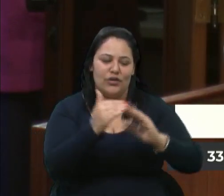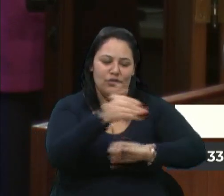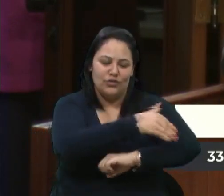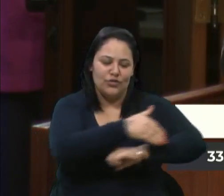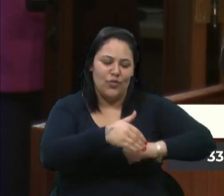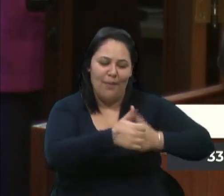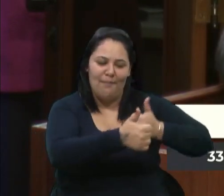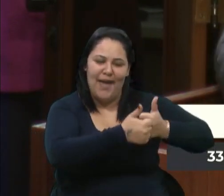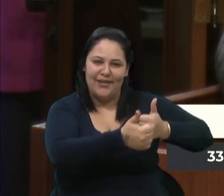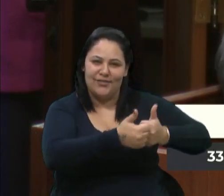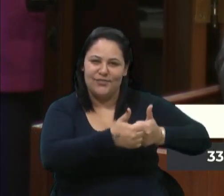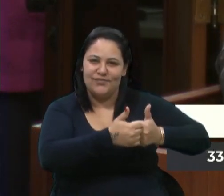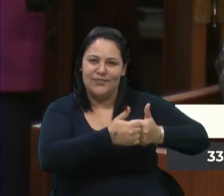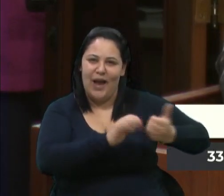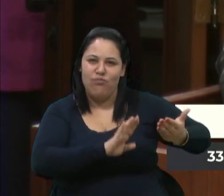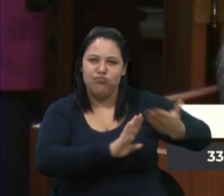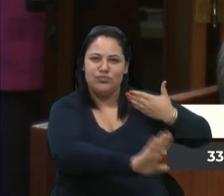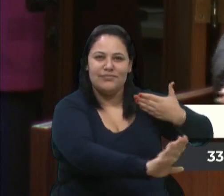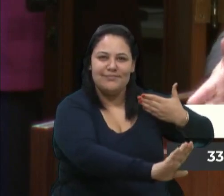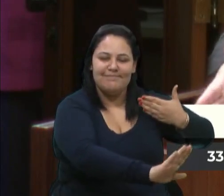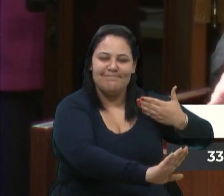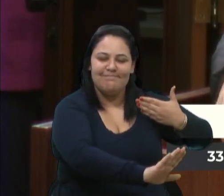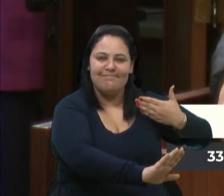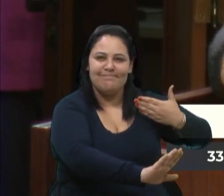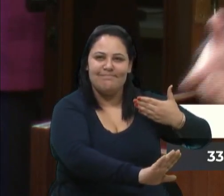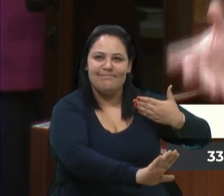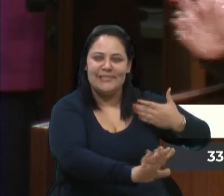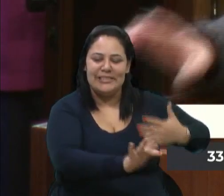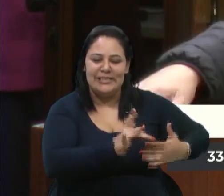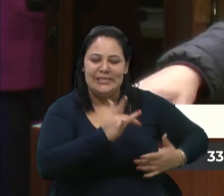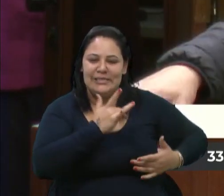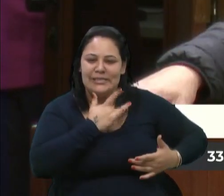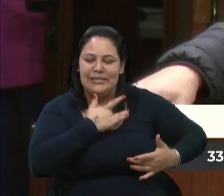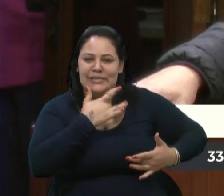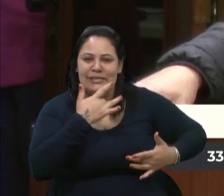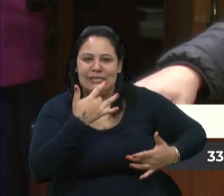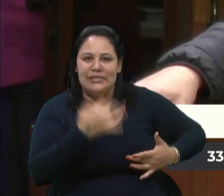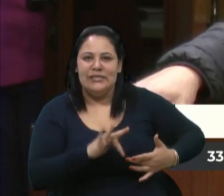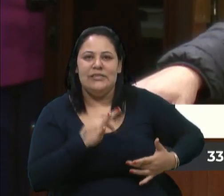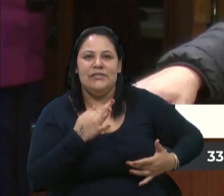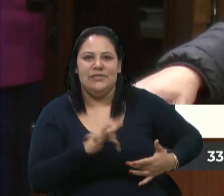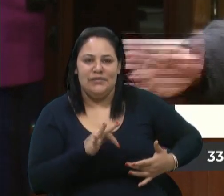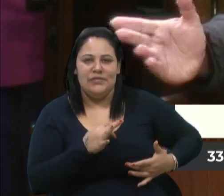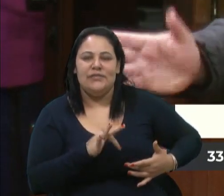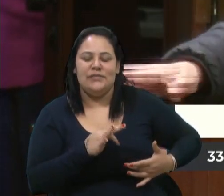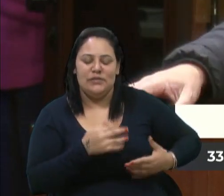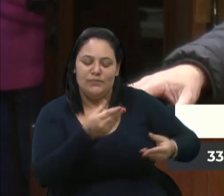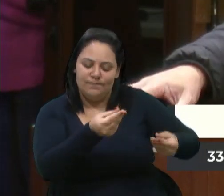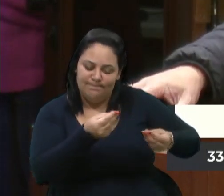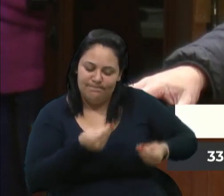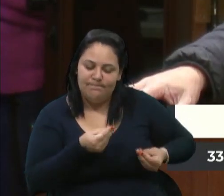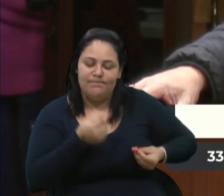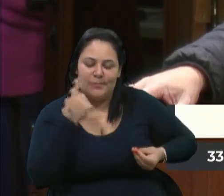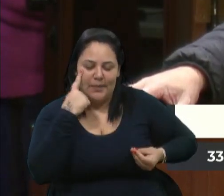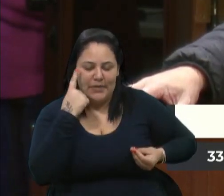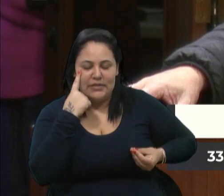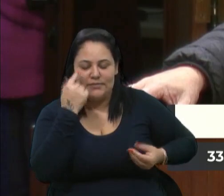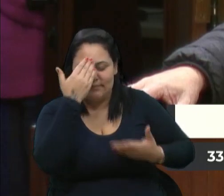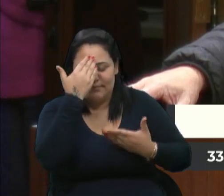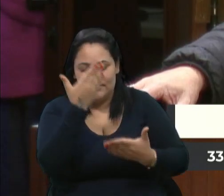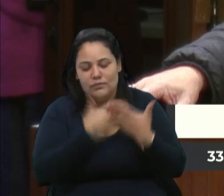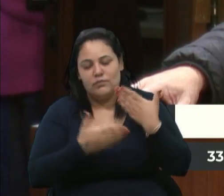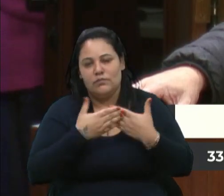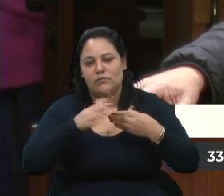toca. E é por isso que eu trouxe esse assunto aqui, era uma coincidência e para que a gente possa refletir. E agradeço as partes de todos aí